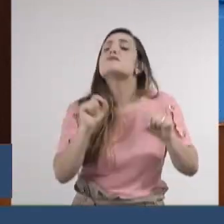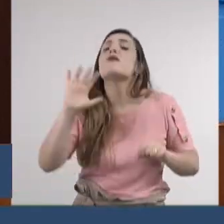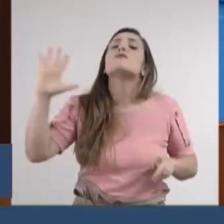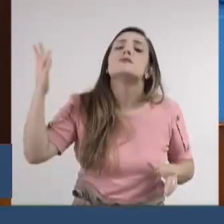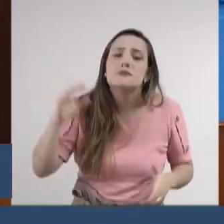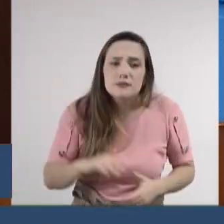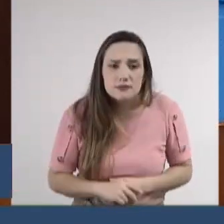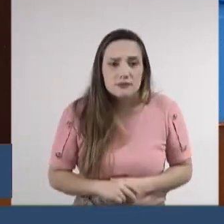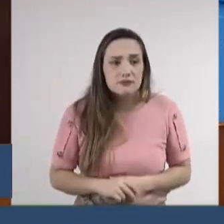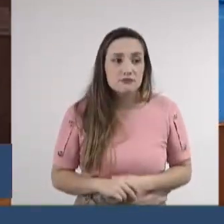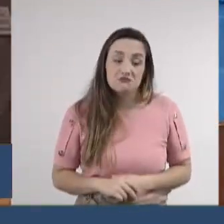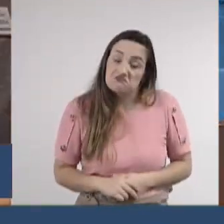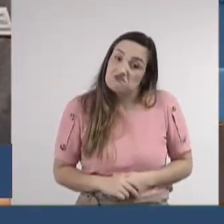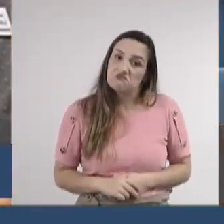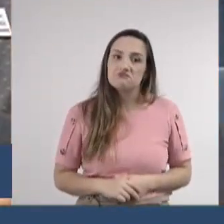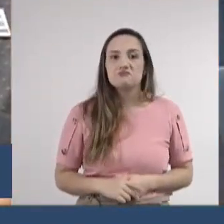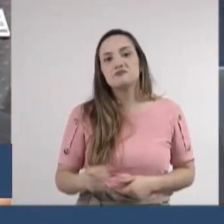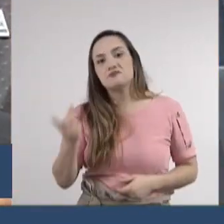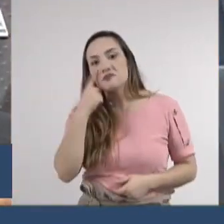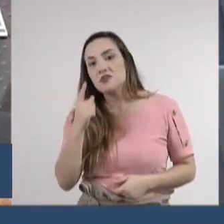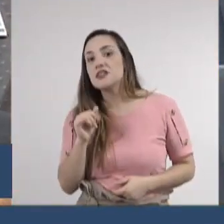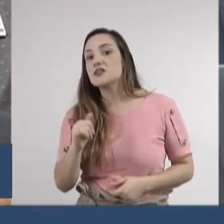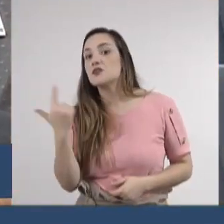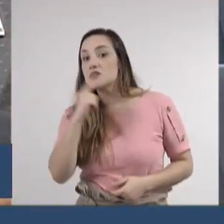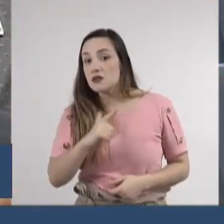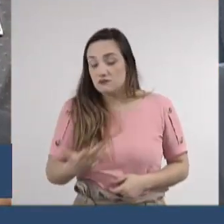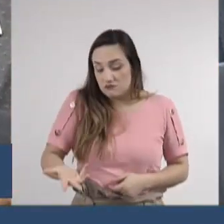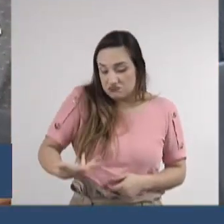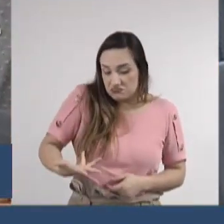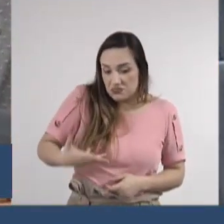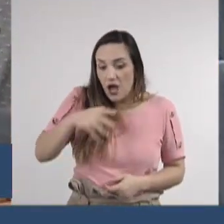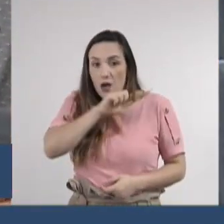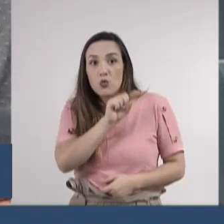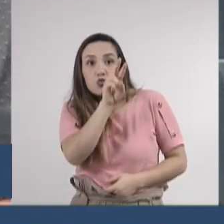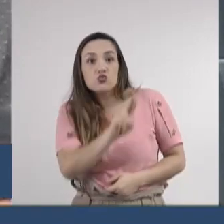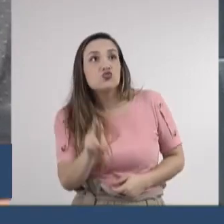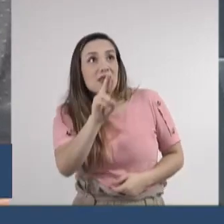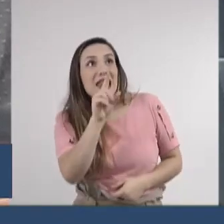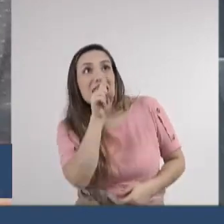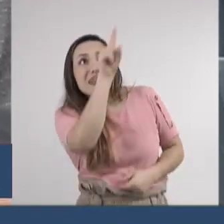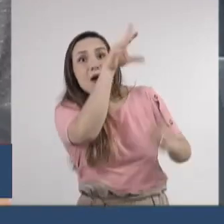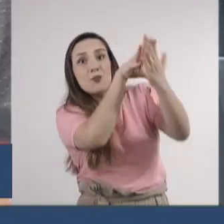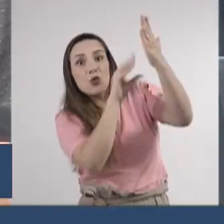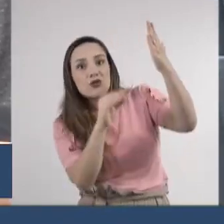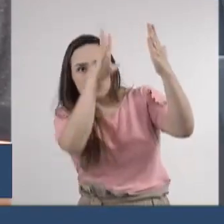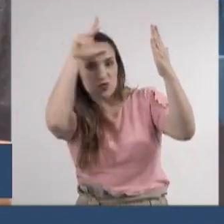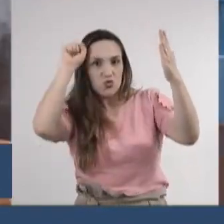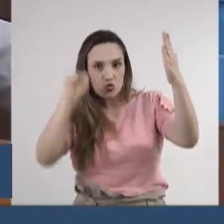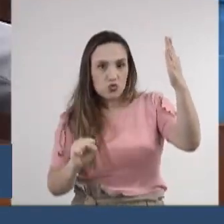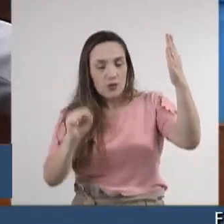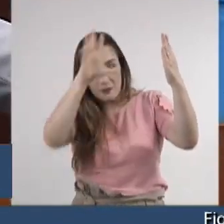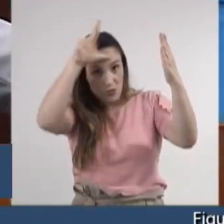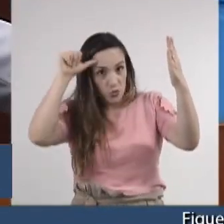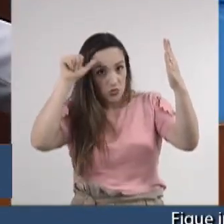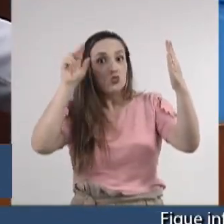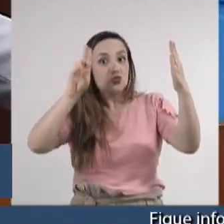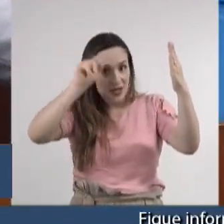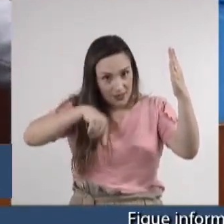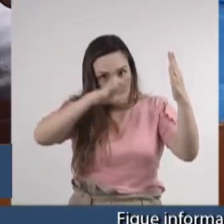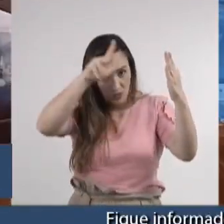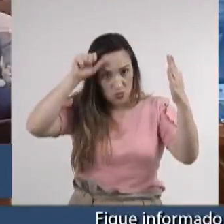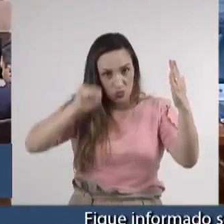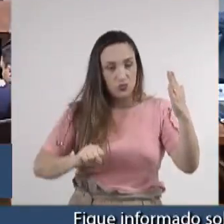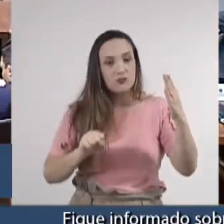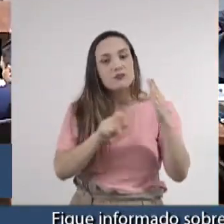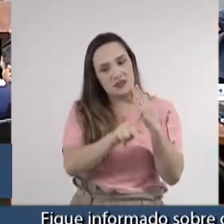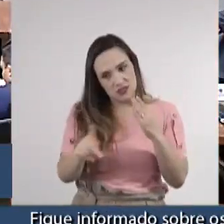exatamente isso, quem sabe para utilizar o modelo de Mato Grosso para ser implementado em Mato Grosso do Sul.